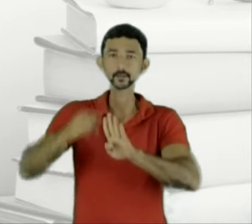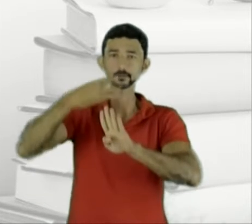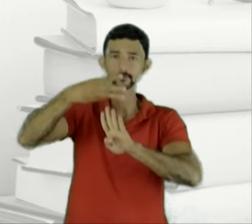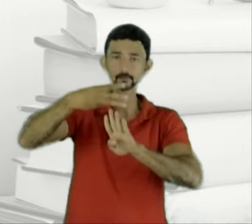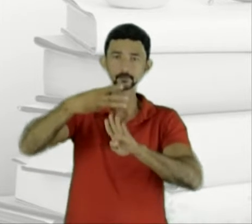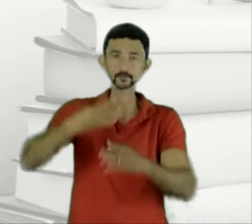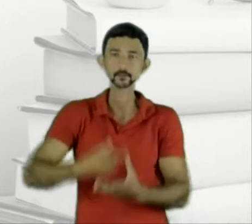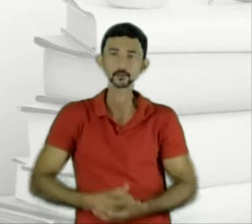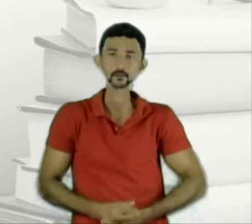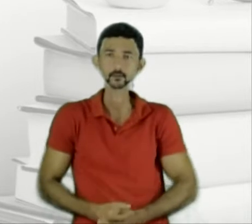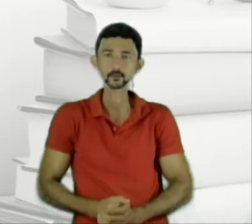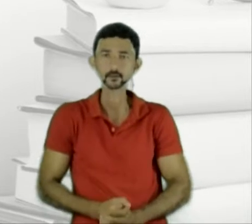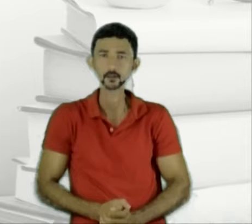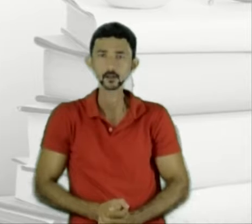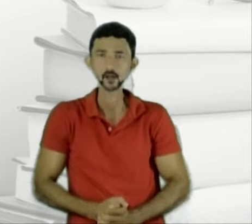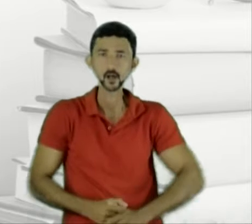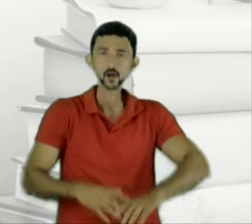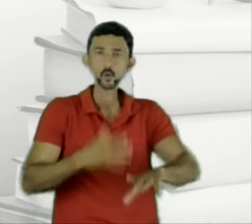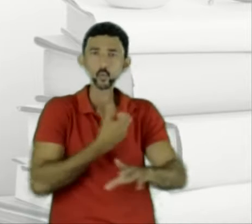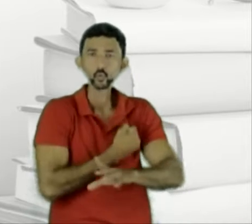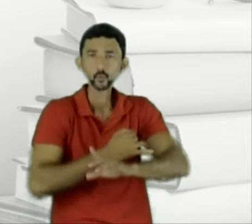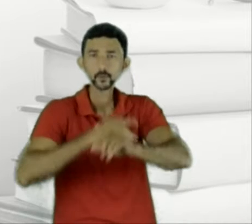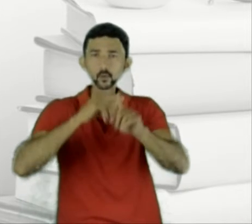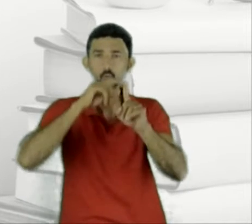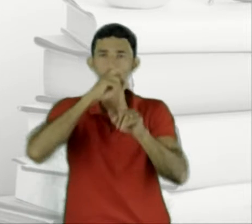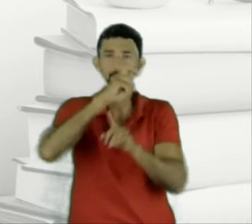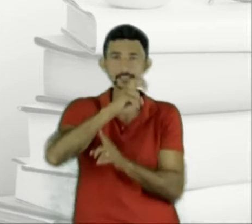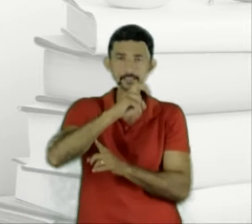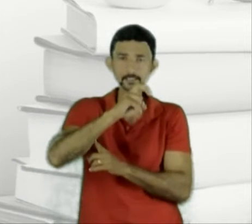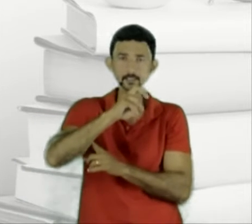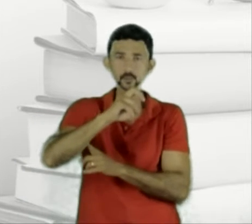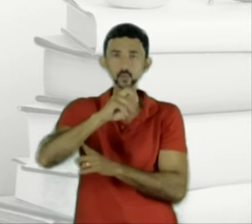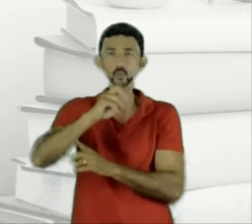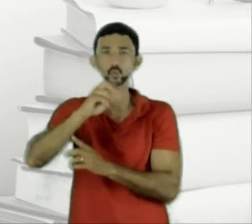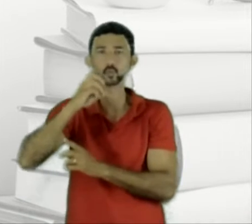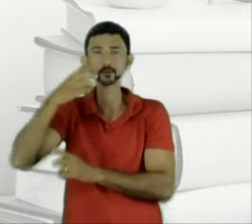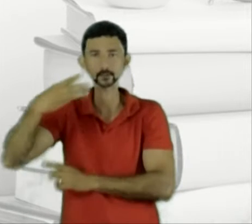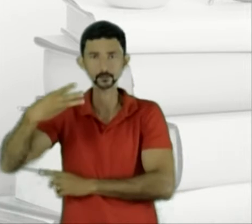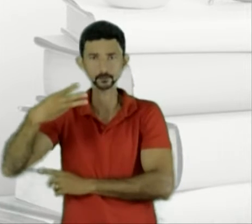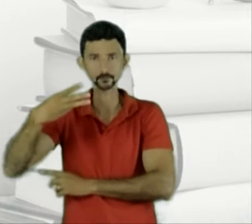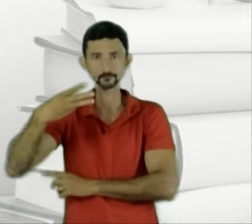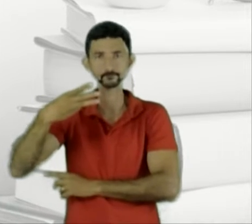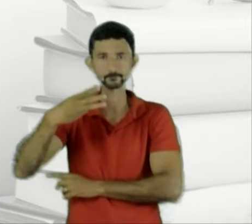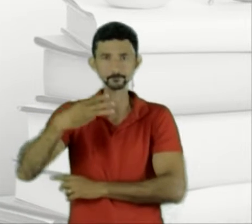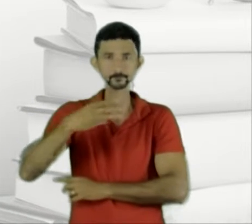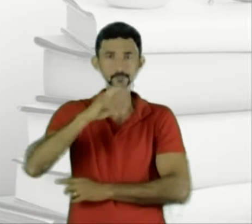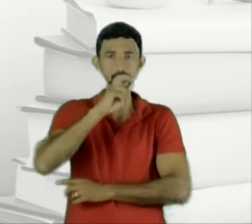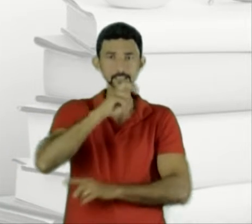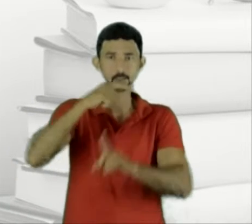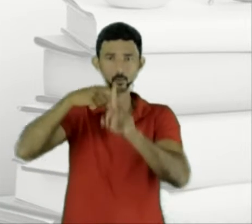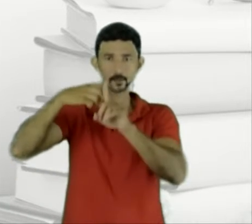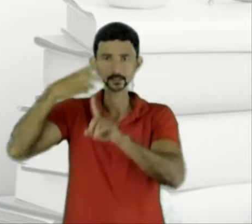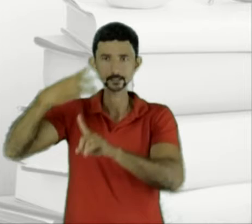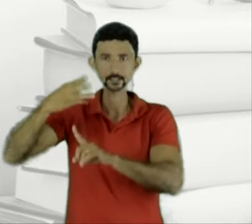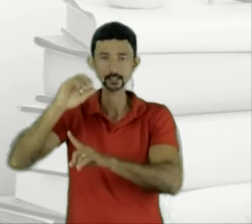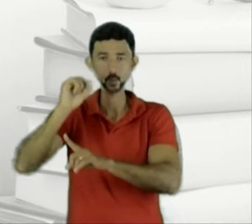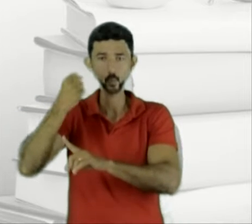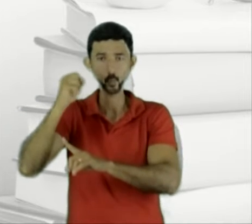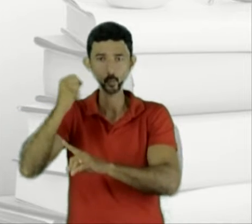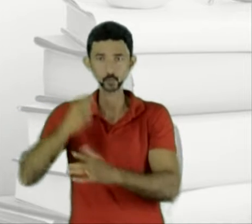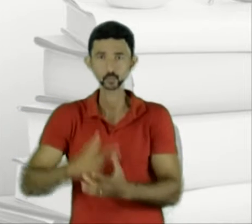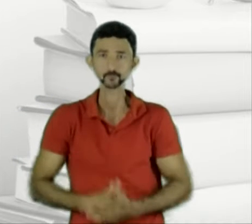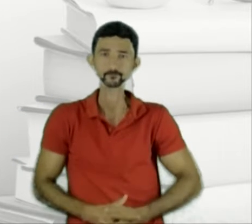Ou seja, os expoentes são de A, 5, de B é 3. 5 mais 3,